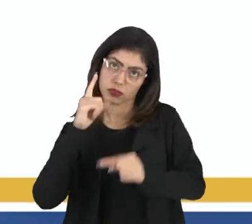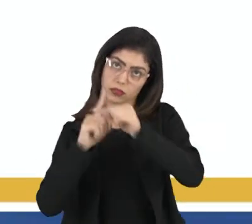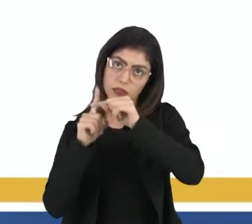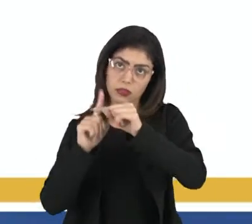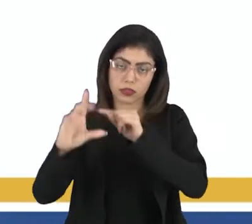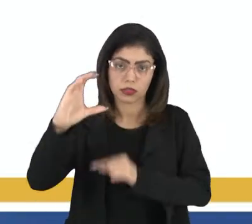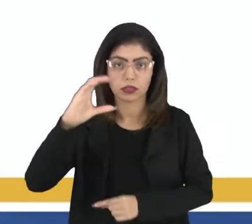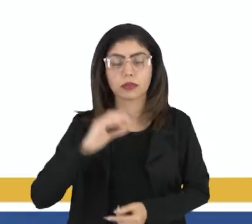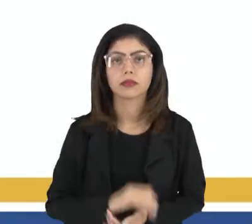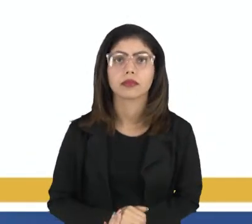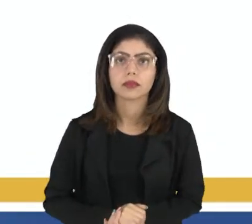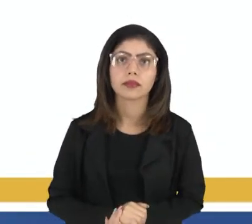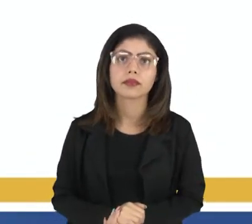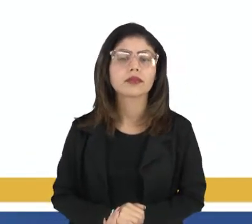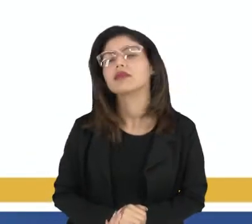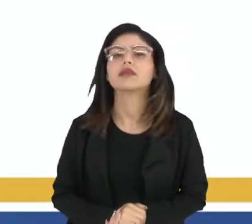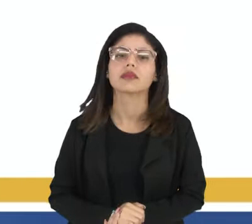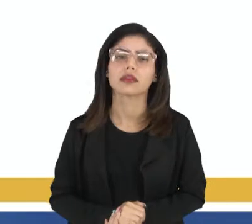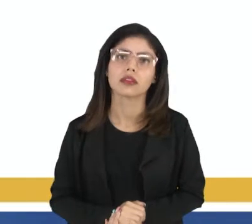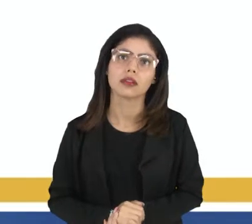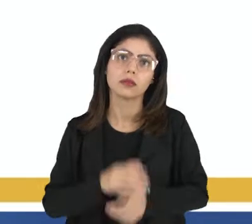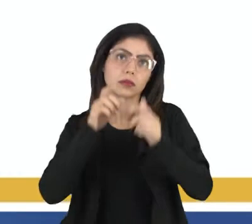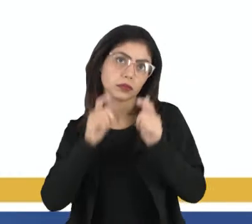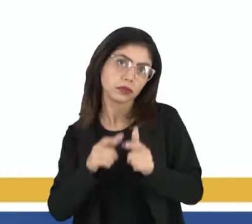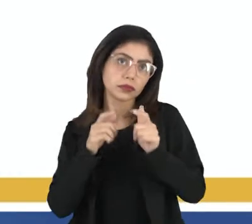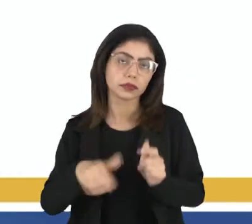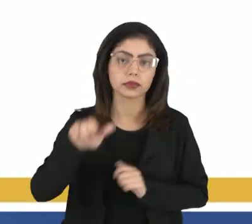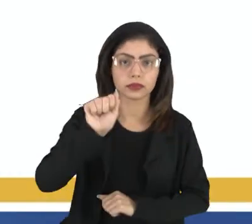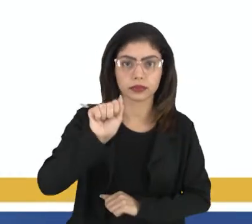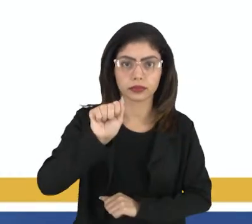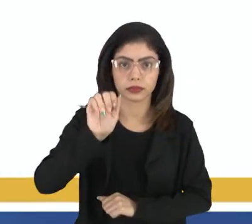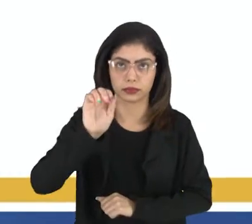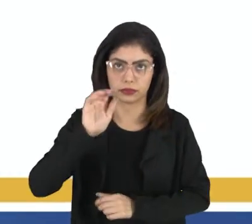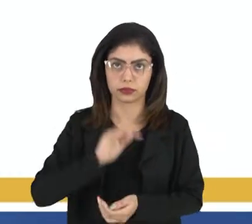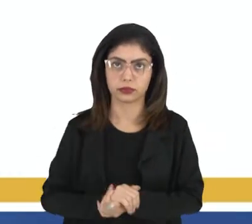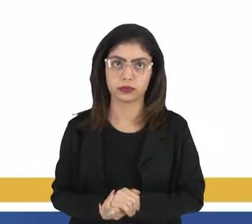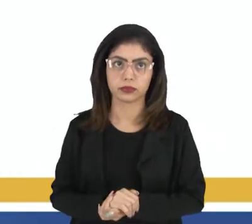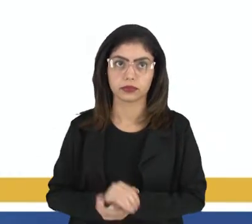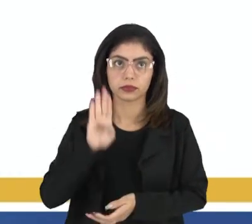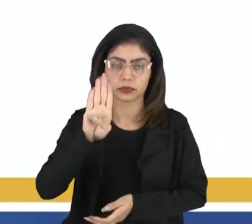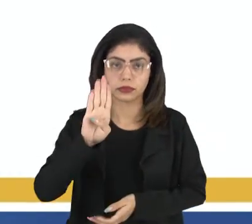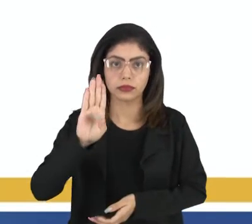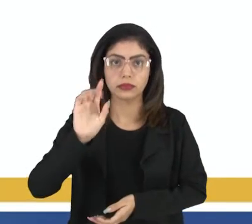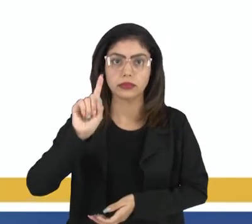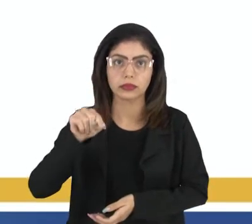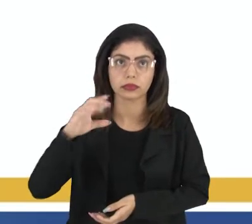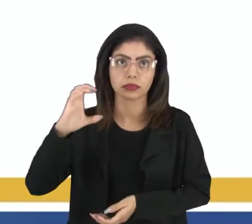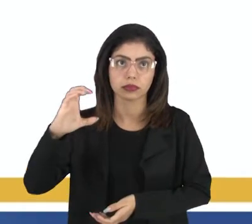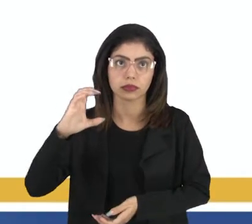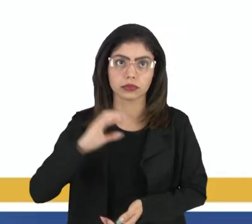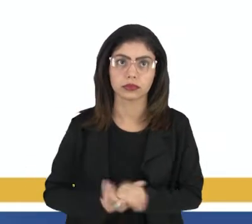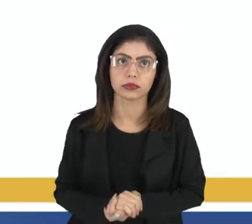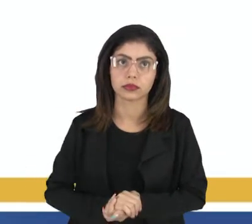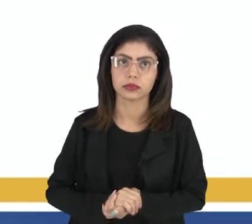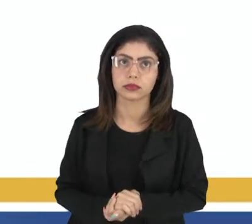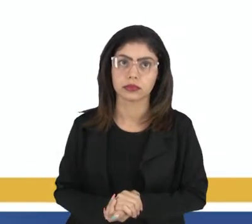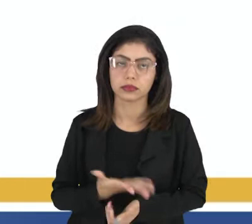mais bx mais c, onde o a, o b e o